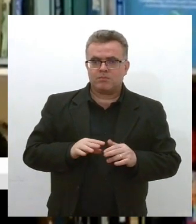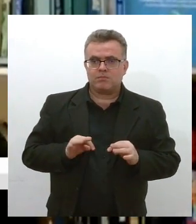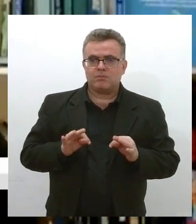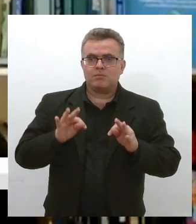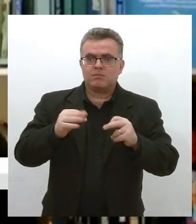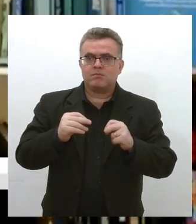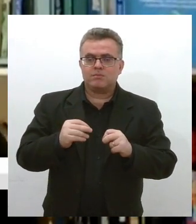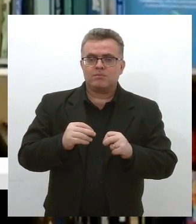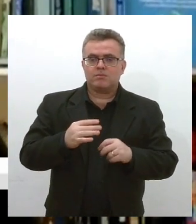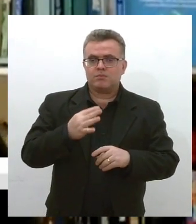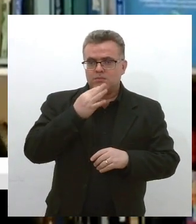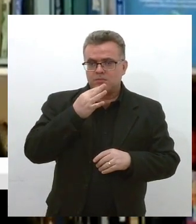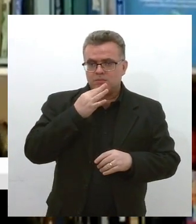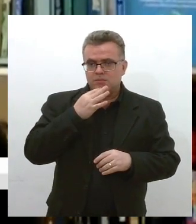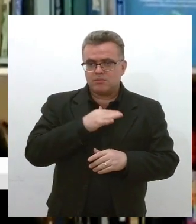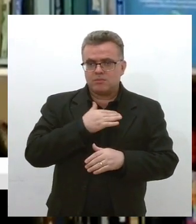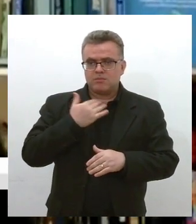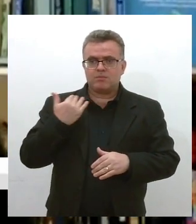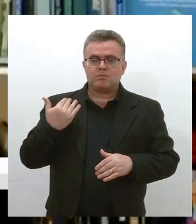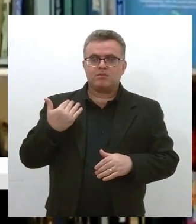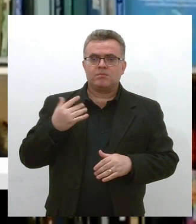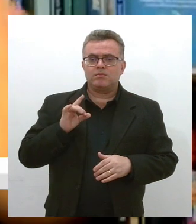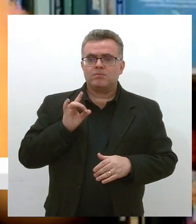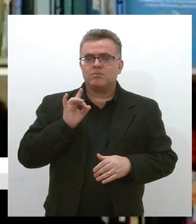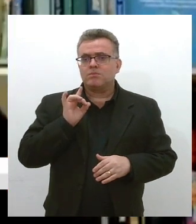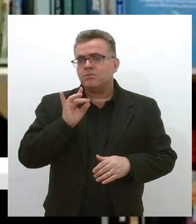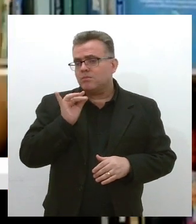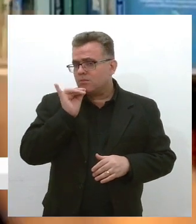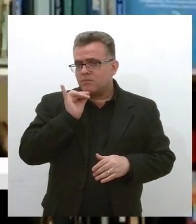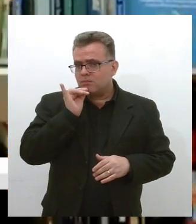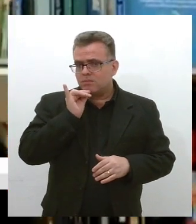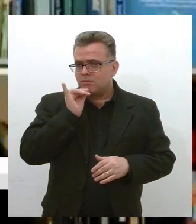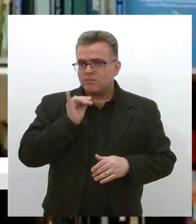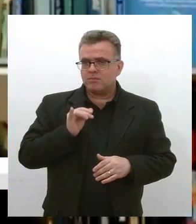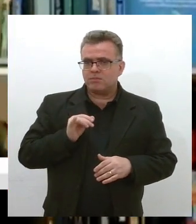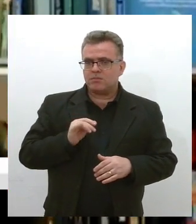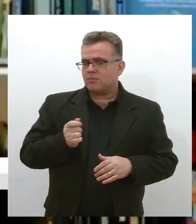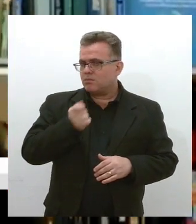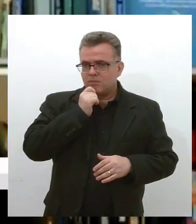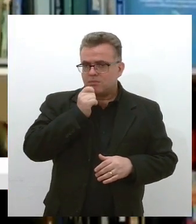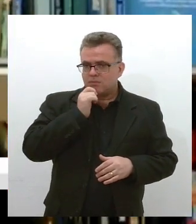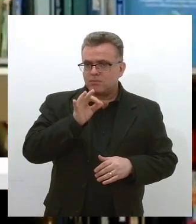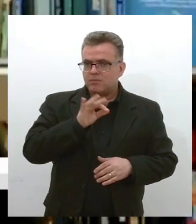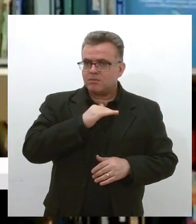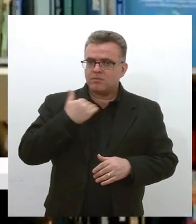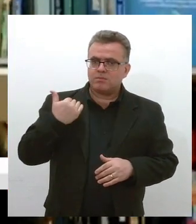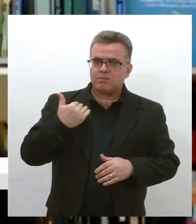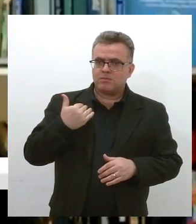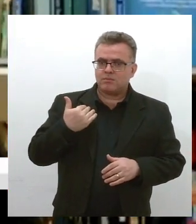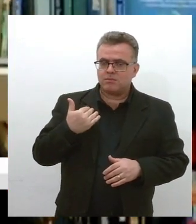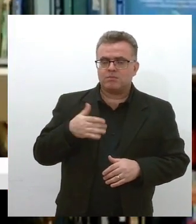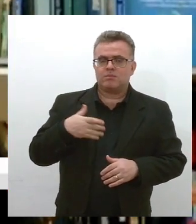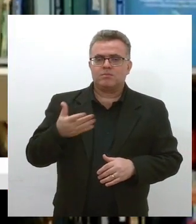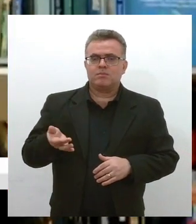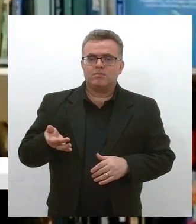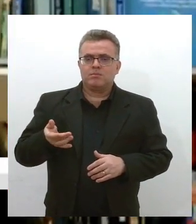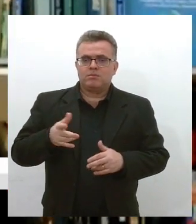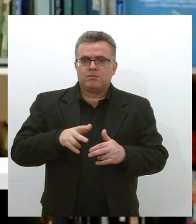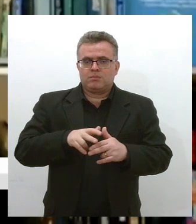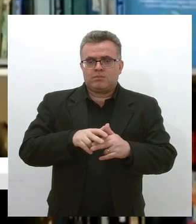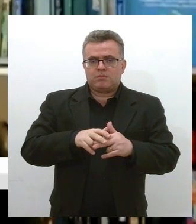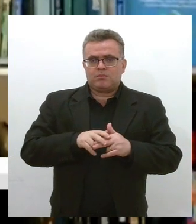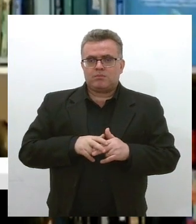morte é meio que especulativo, porque a gente ainda não passou por esse processo, né? Então, tem esse impacto muito